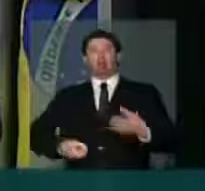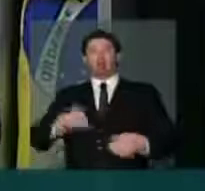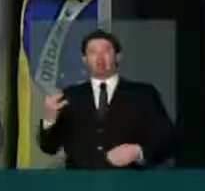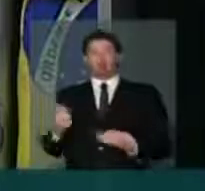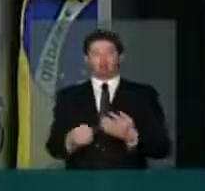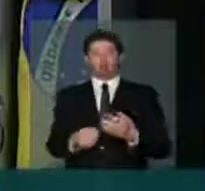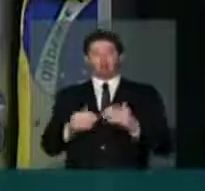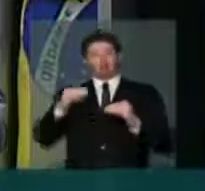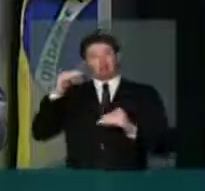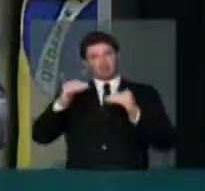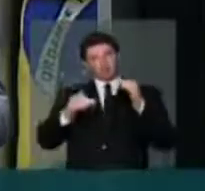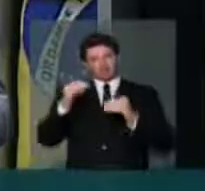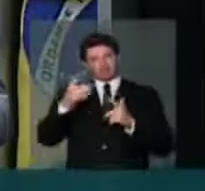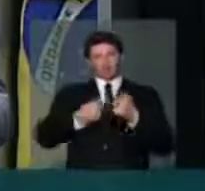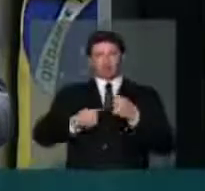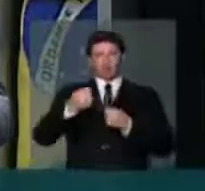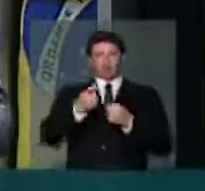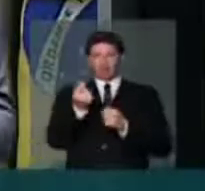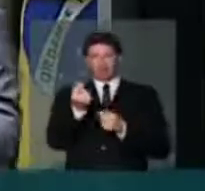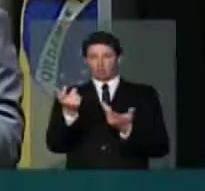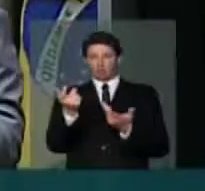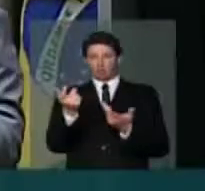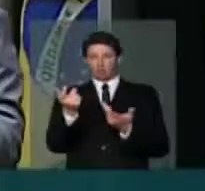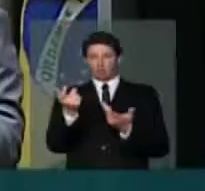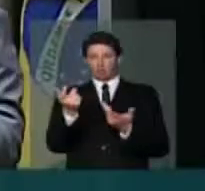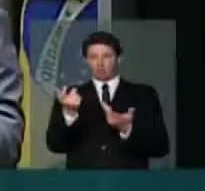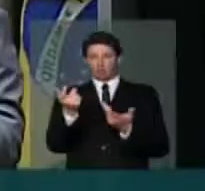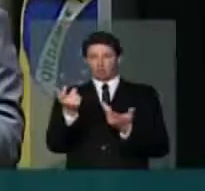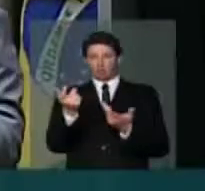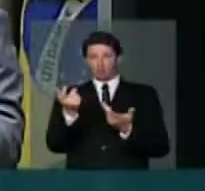preciso reequilibrar as contas